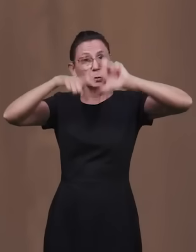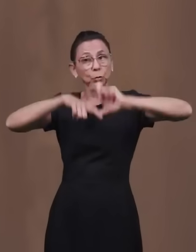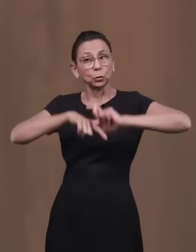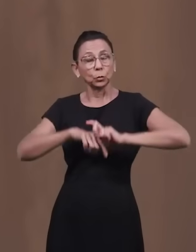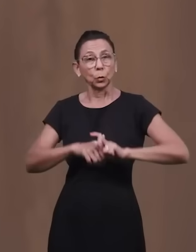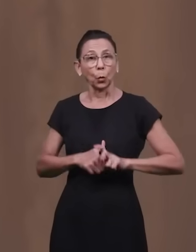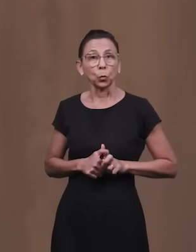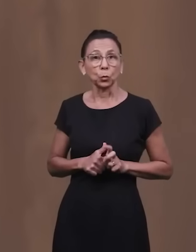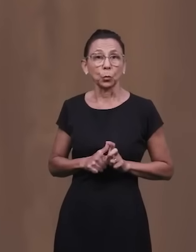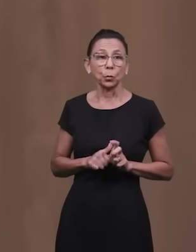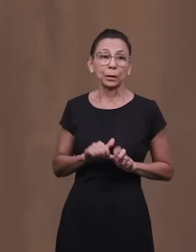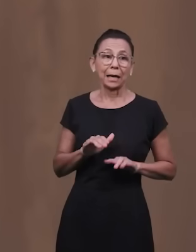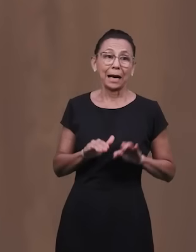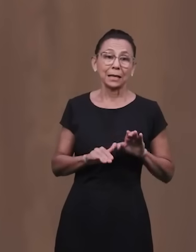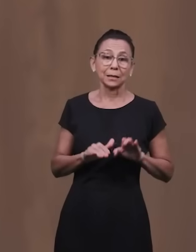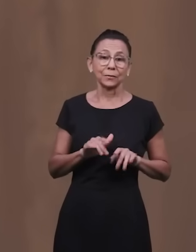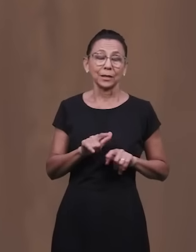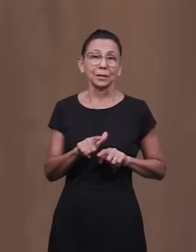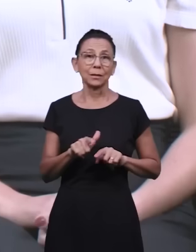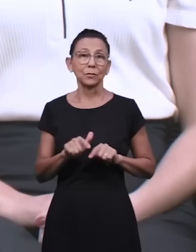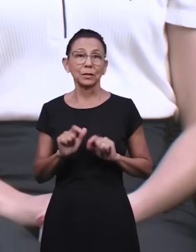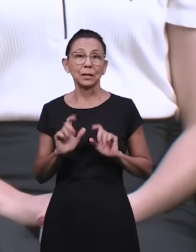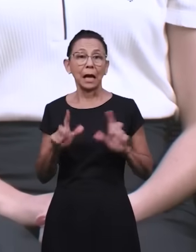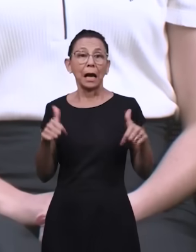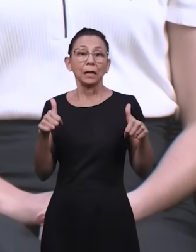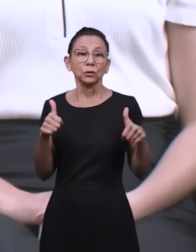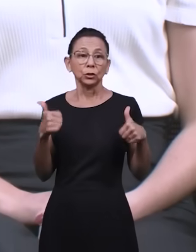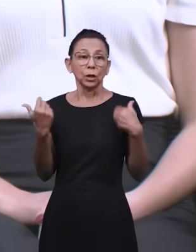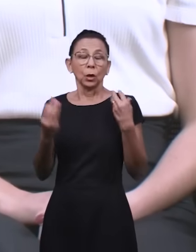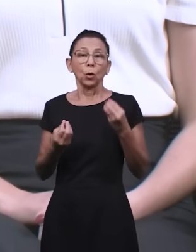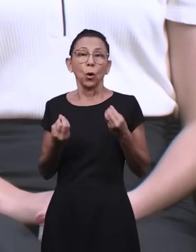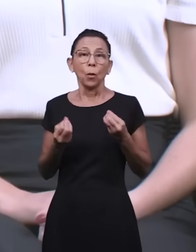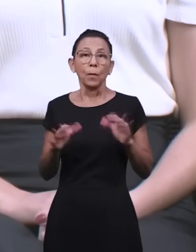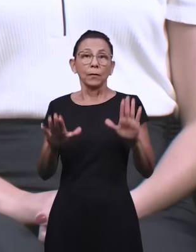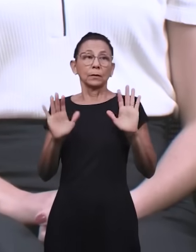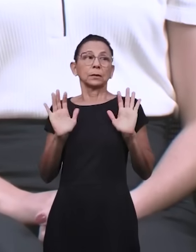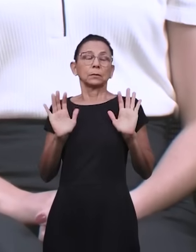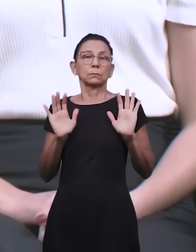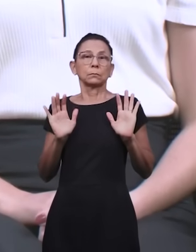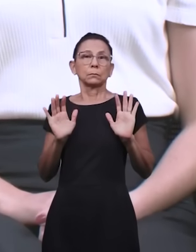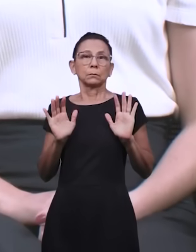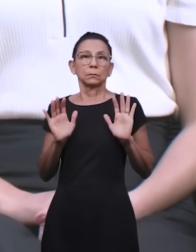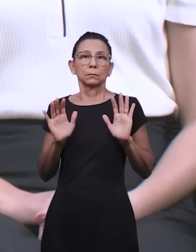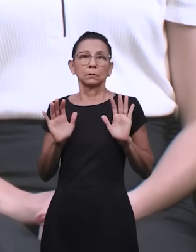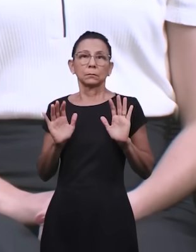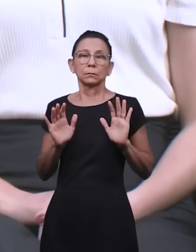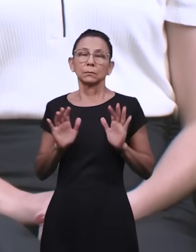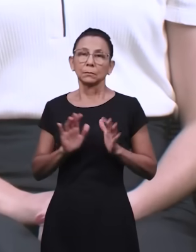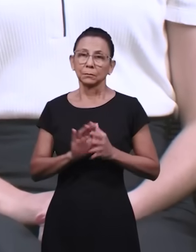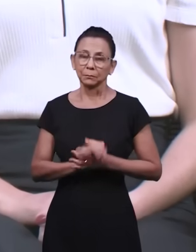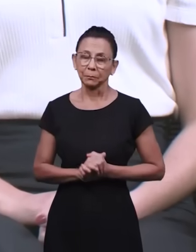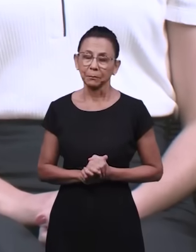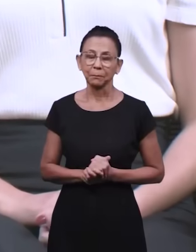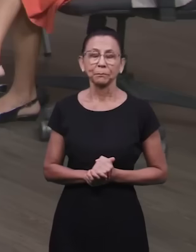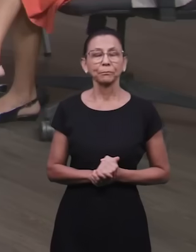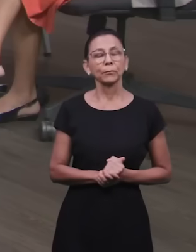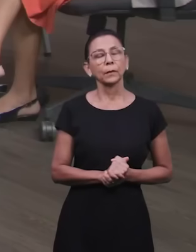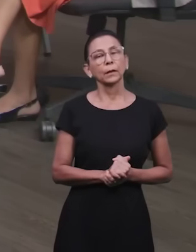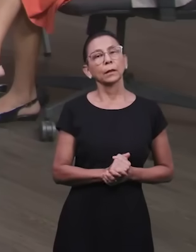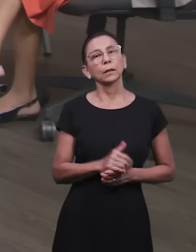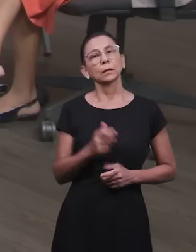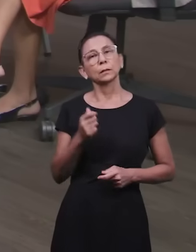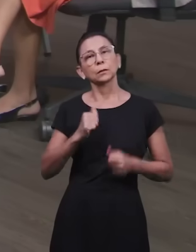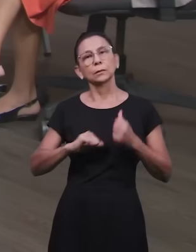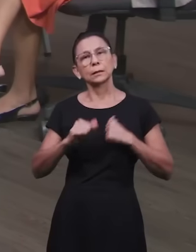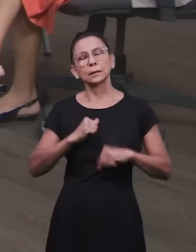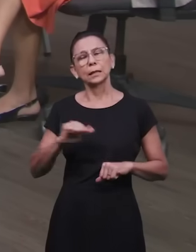agir, bloqueia a ação. Nesse caso, sim, nós começamos a lidar com um transtorno de ansiedade generalizado, por exemplo,